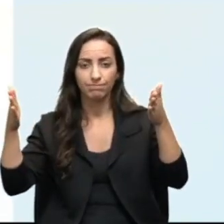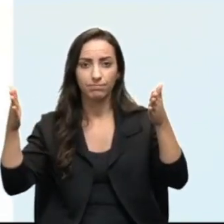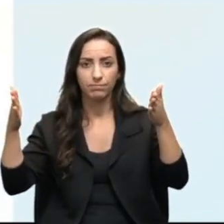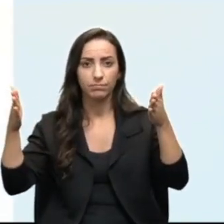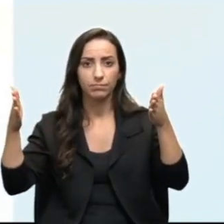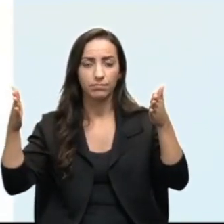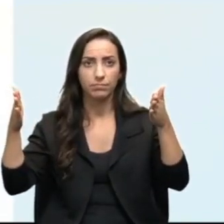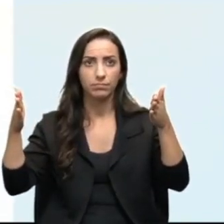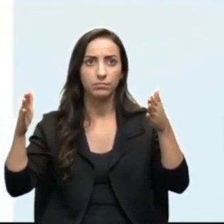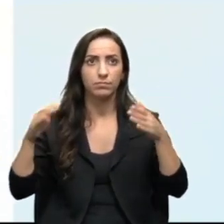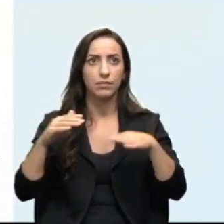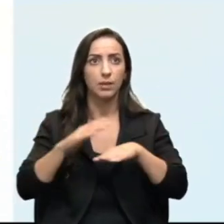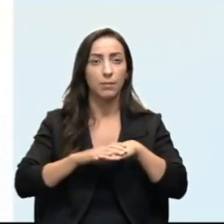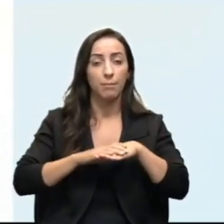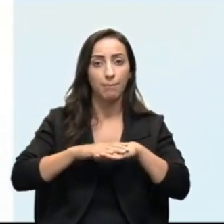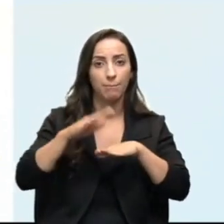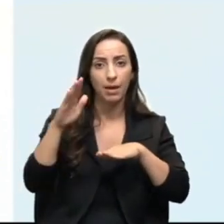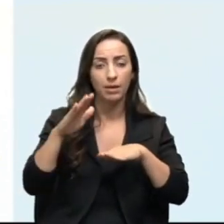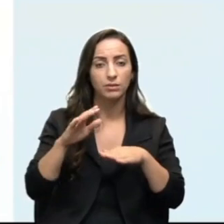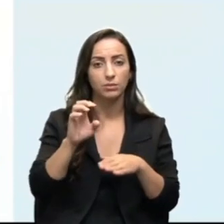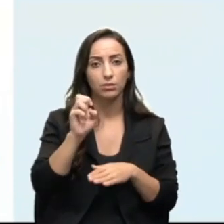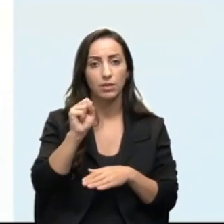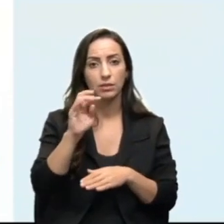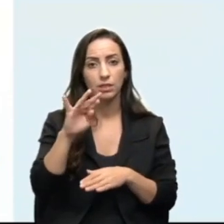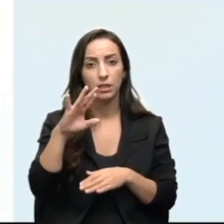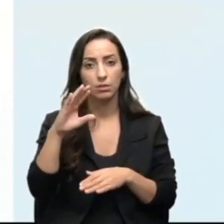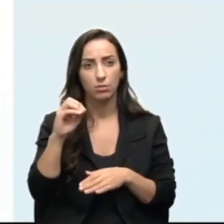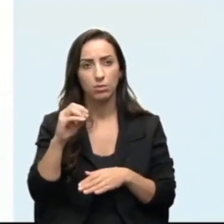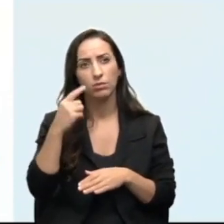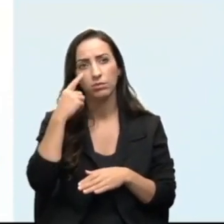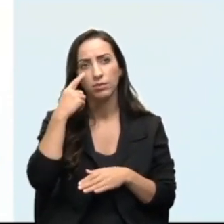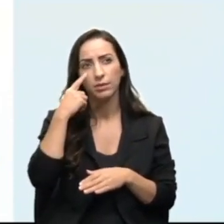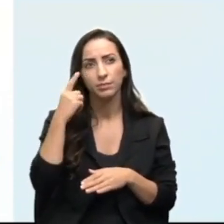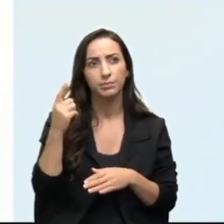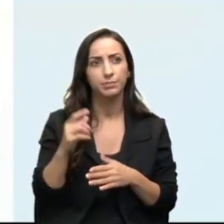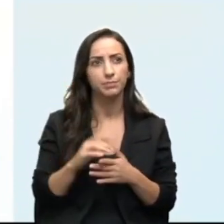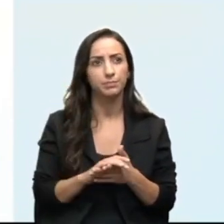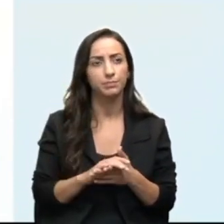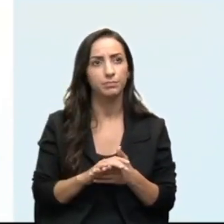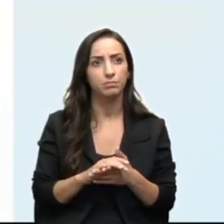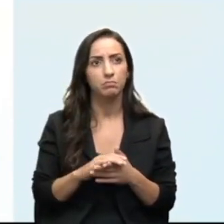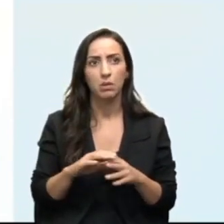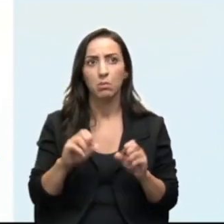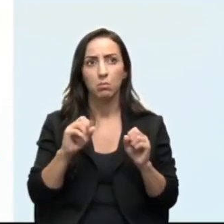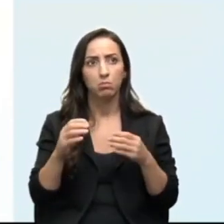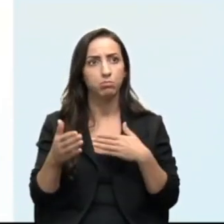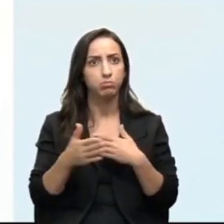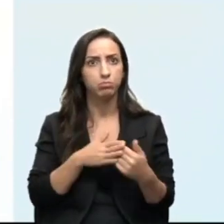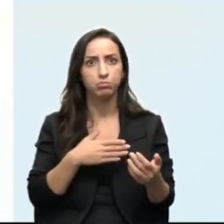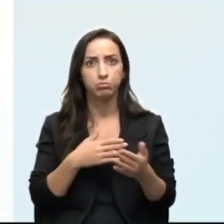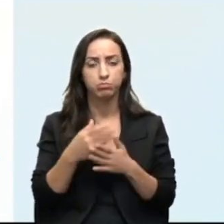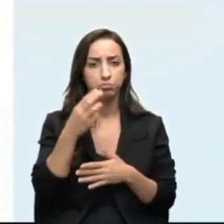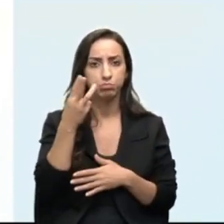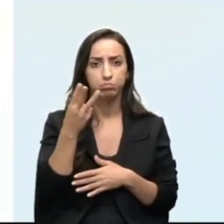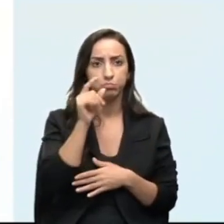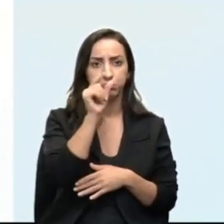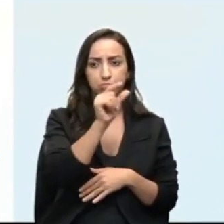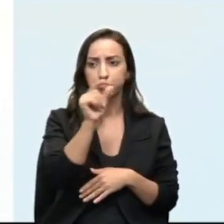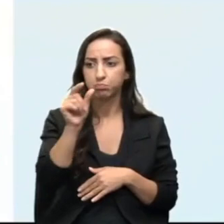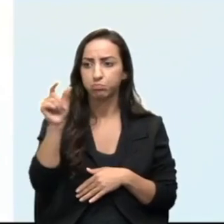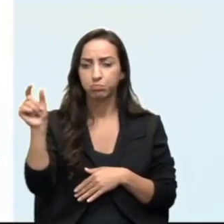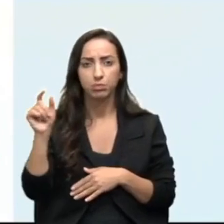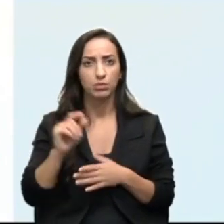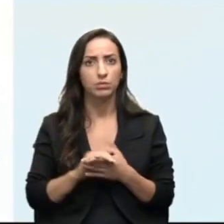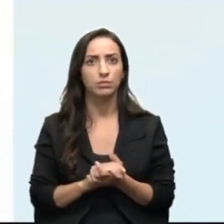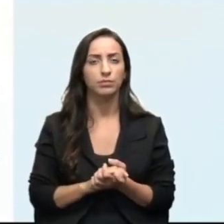comprimento adicional do nosso estribo. Se vocês verem, a gente pode adotar qualquer um dos 3 modelos, tanto